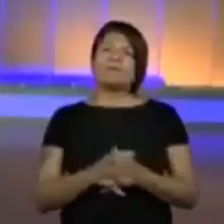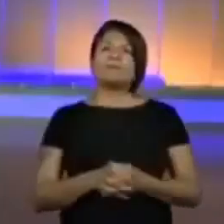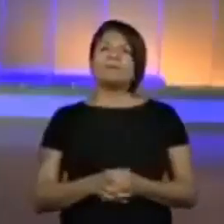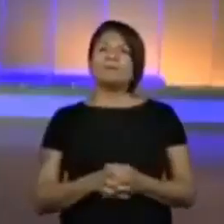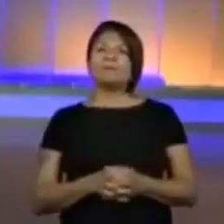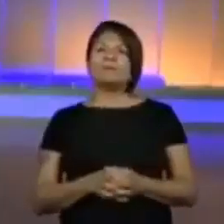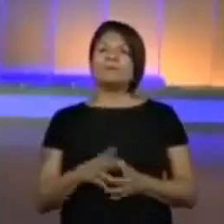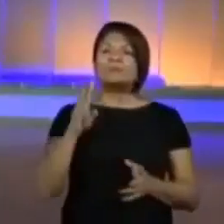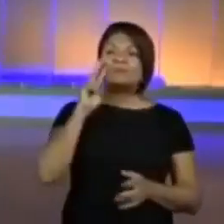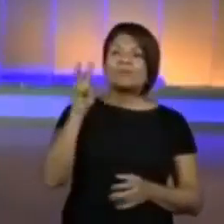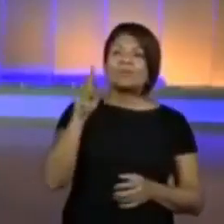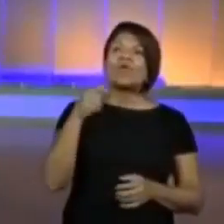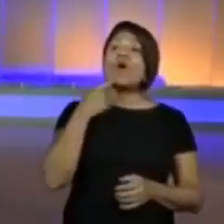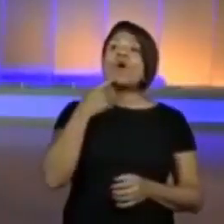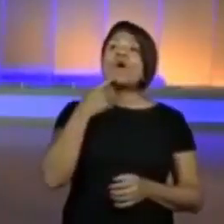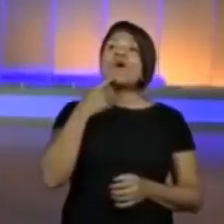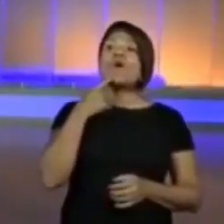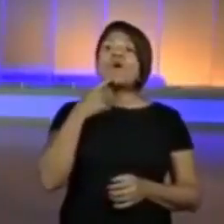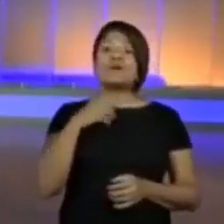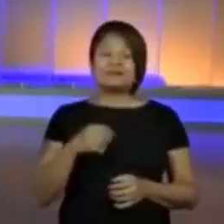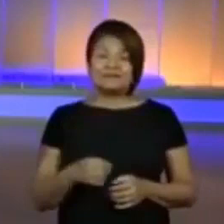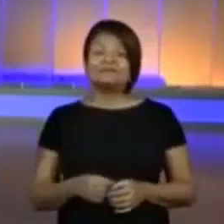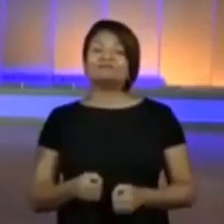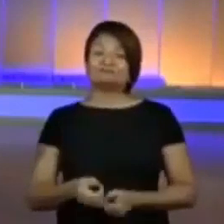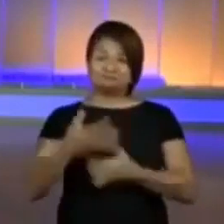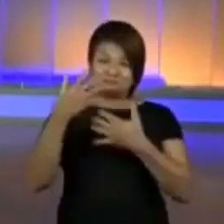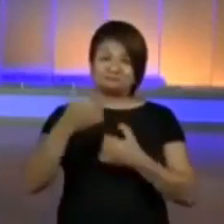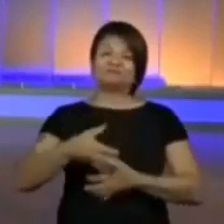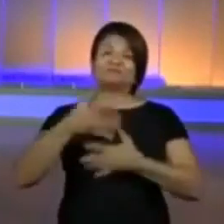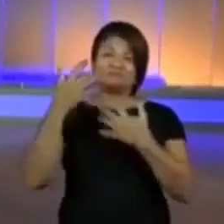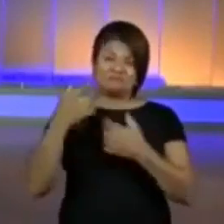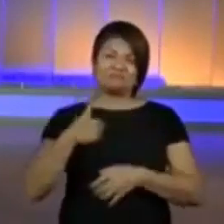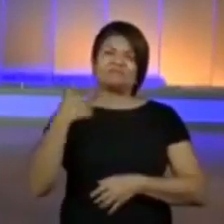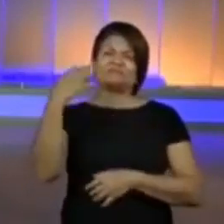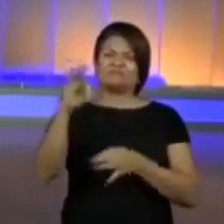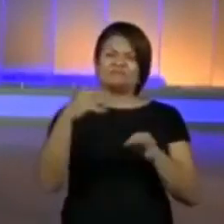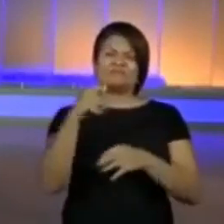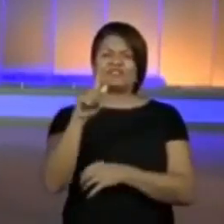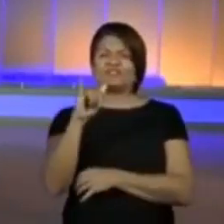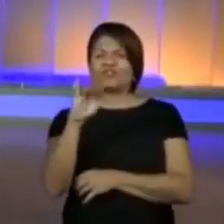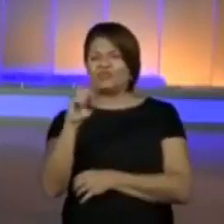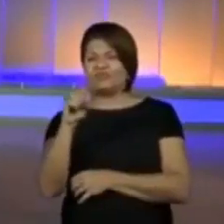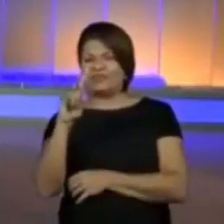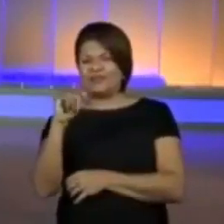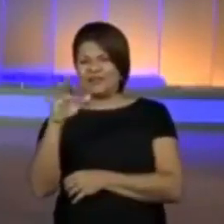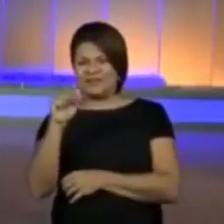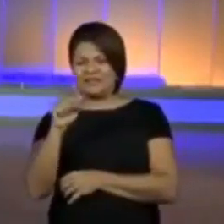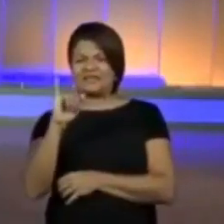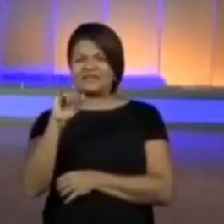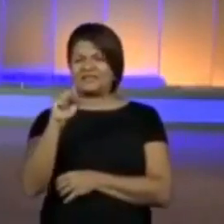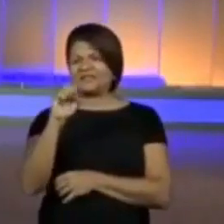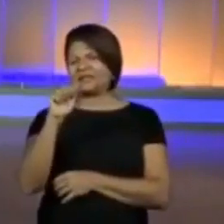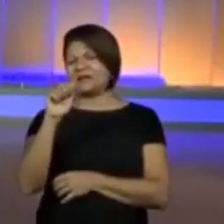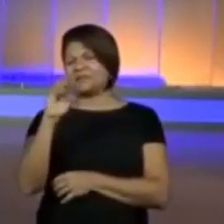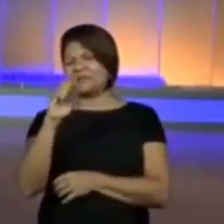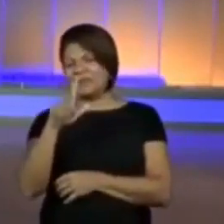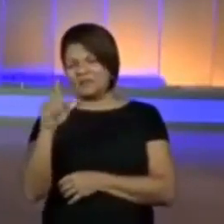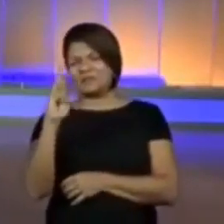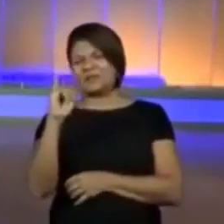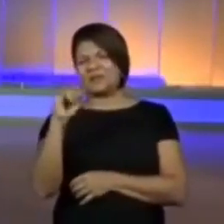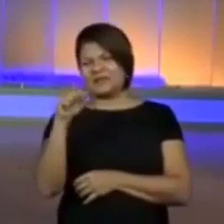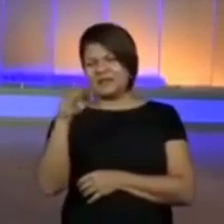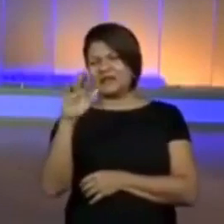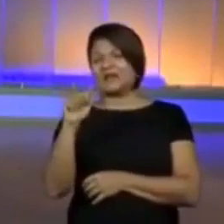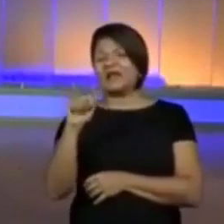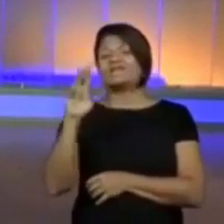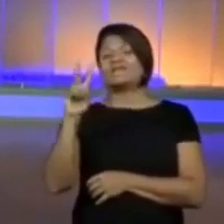dinossauros. Olha, um monte de gente ali acertando, Giovana, Evelyn, Isabela, Bianca, Vitor.